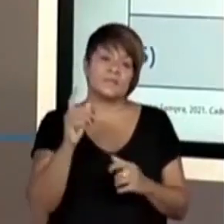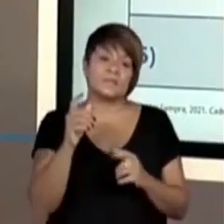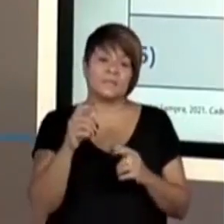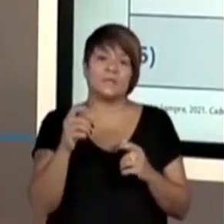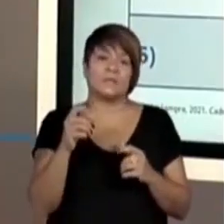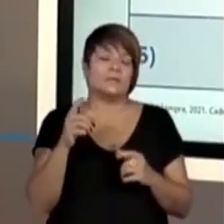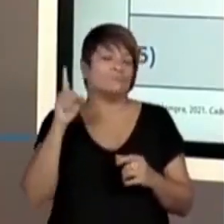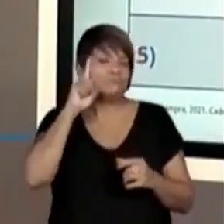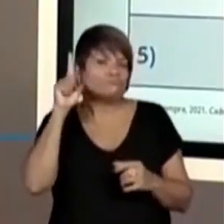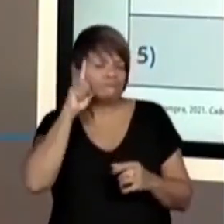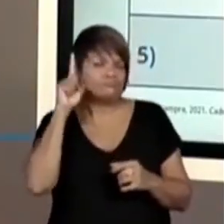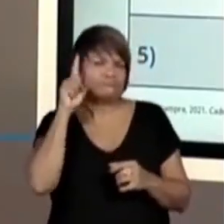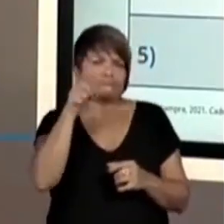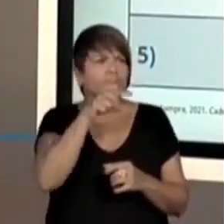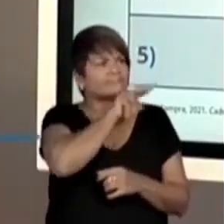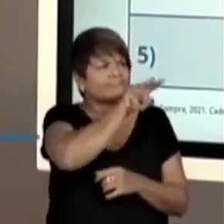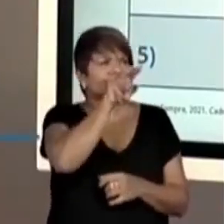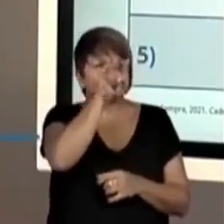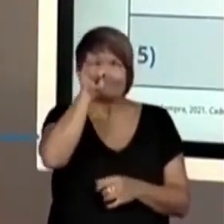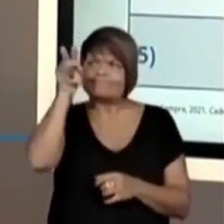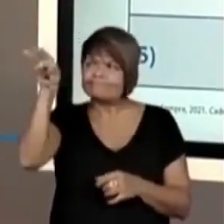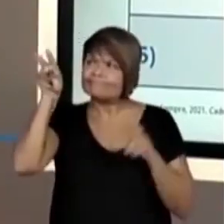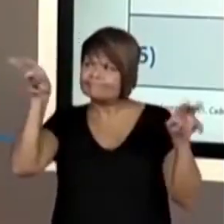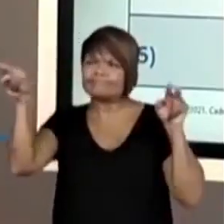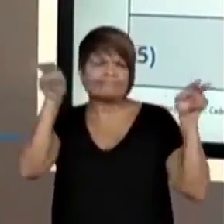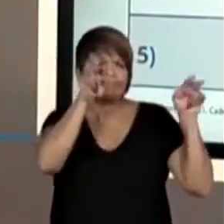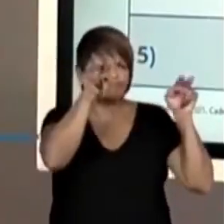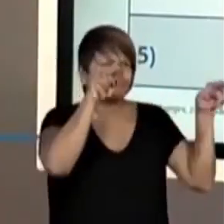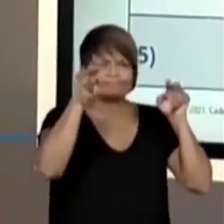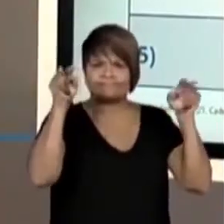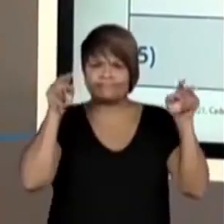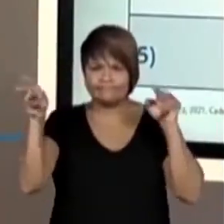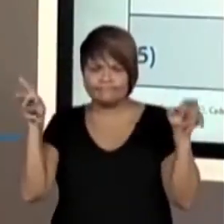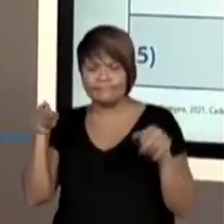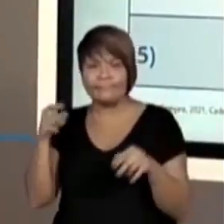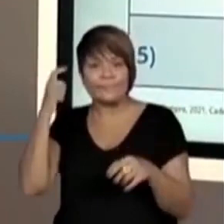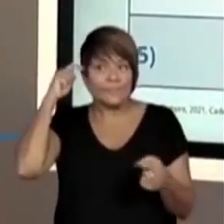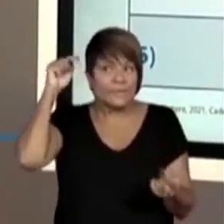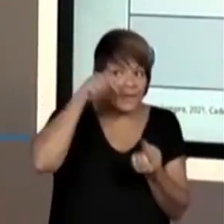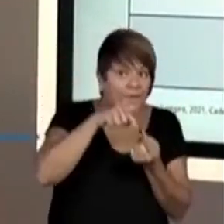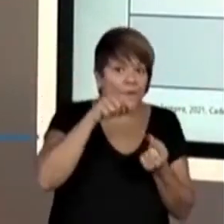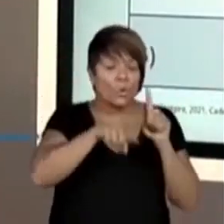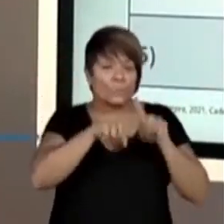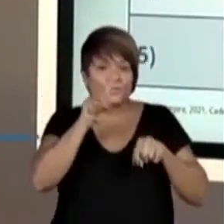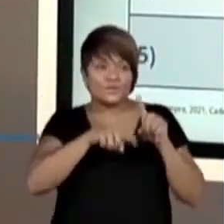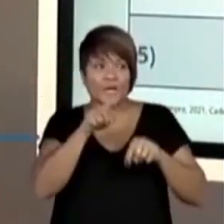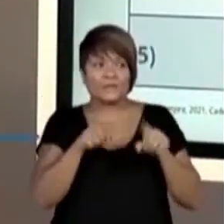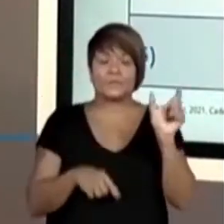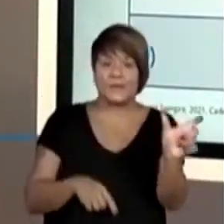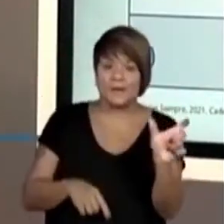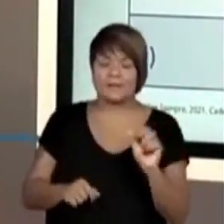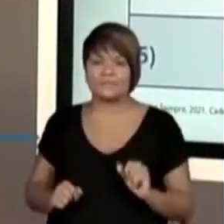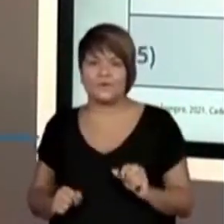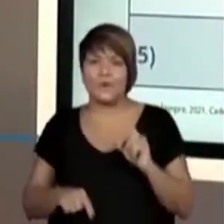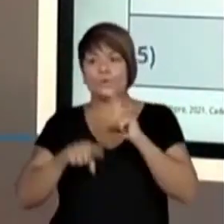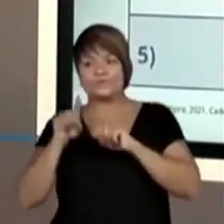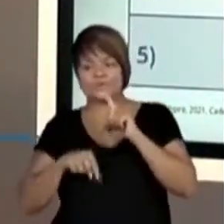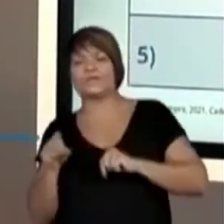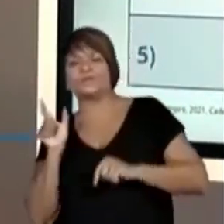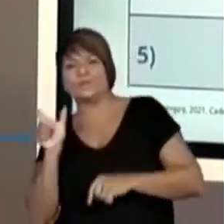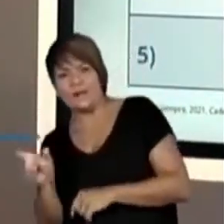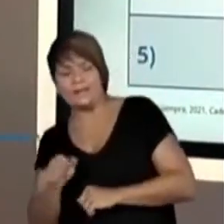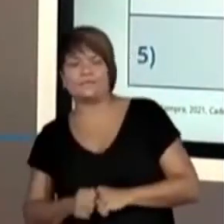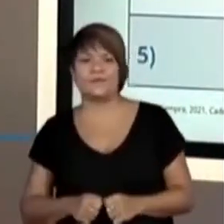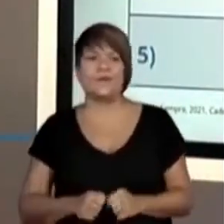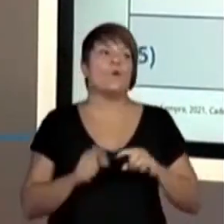do cotidiano da criança, todo dia ela se depara com aquela palavra, ela relaciona o objeto com a palavra e ela sabe com que